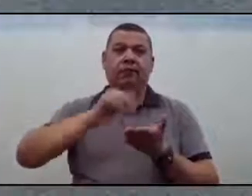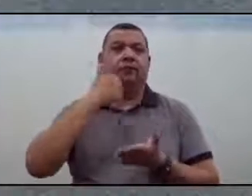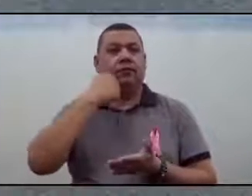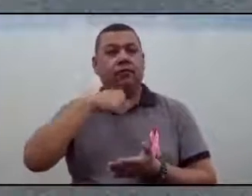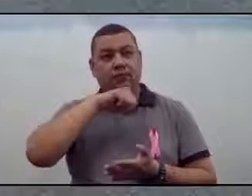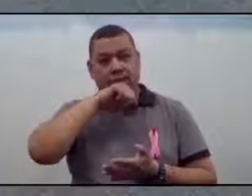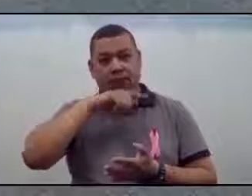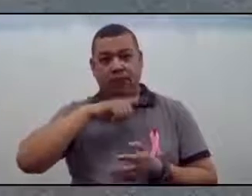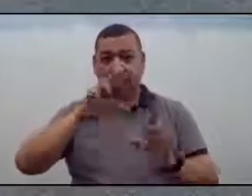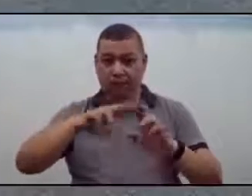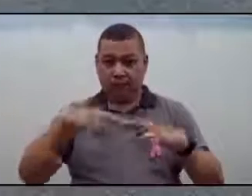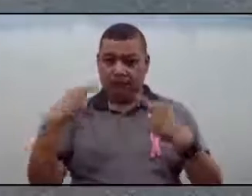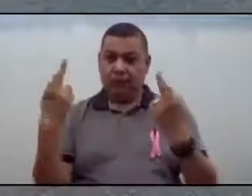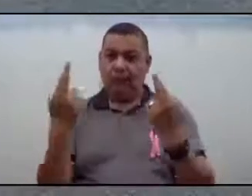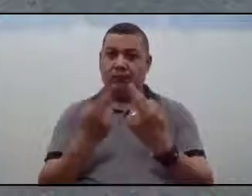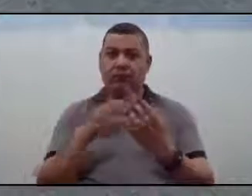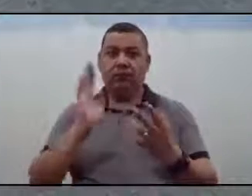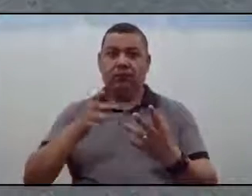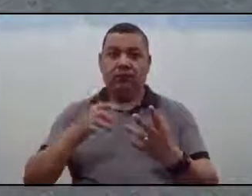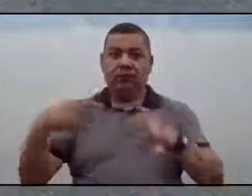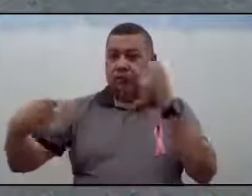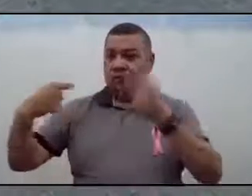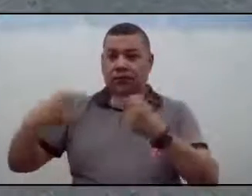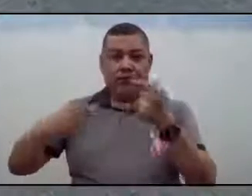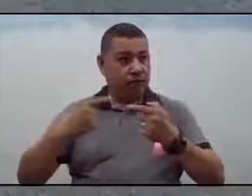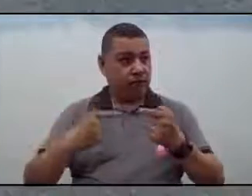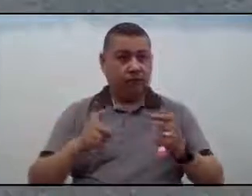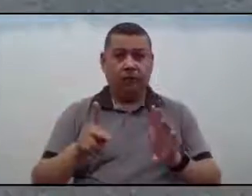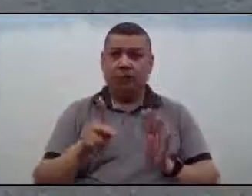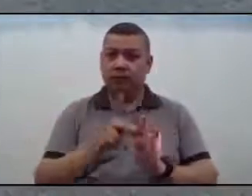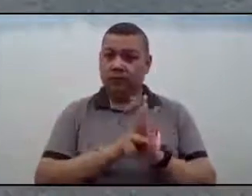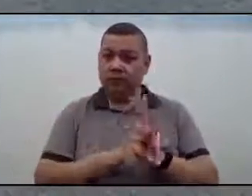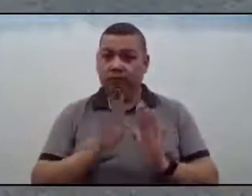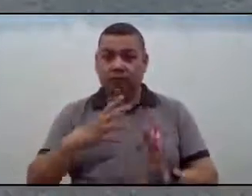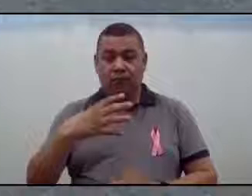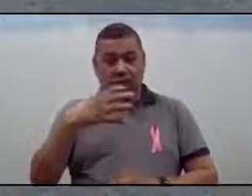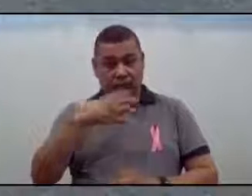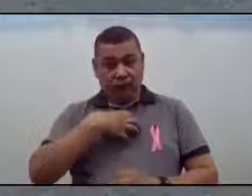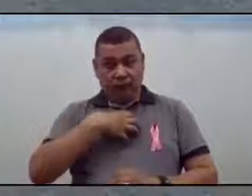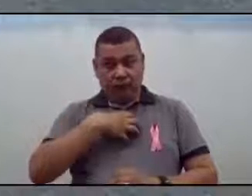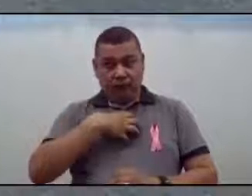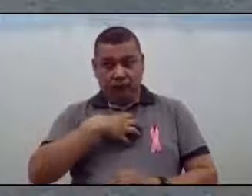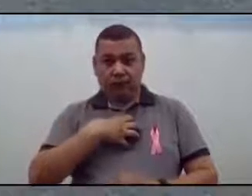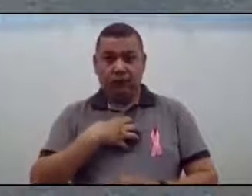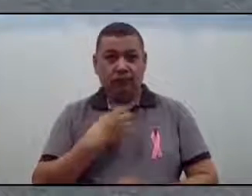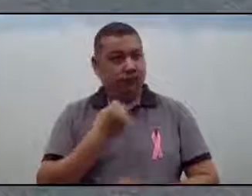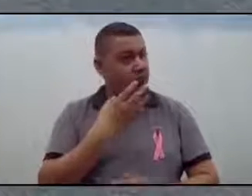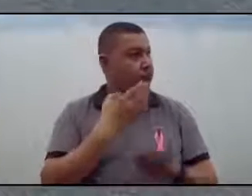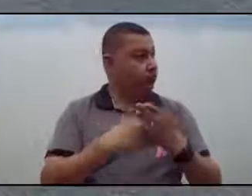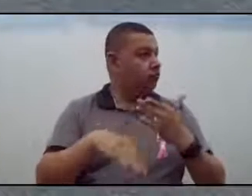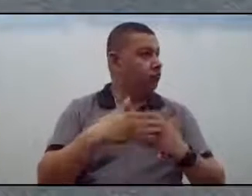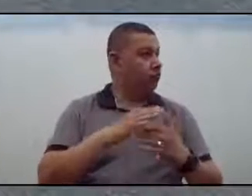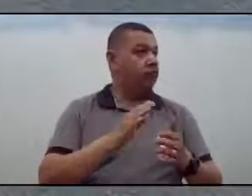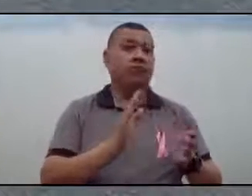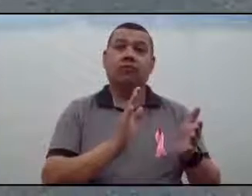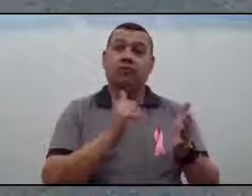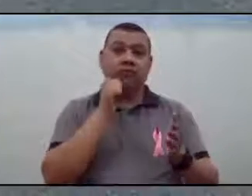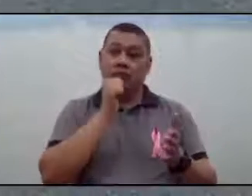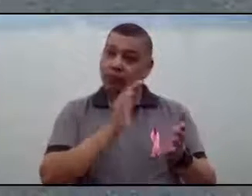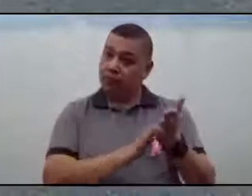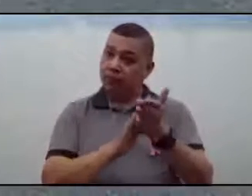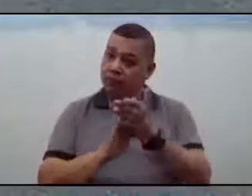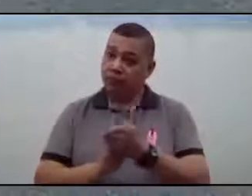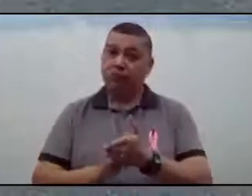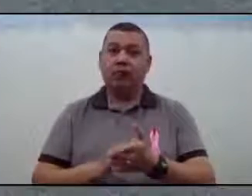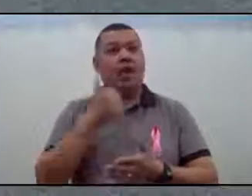das comissões, onde nós discutimos o projeto, muito emocionada, parabenizar a todas as mães que lutaram, né?